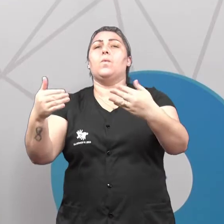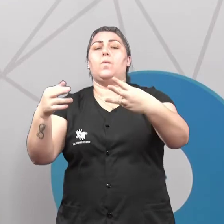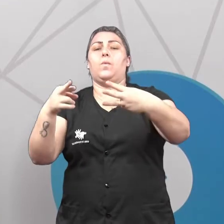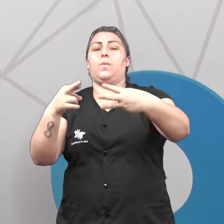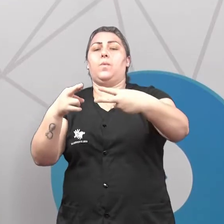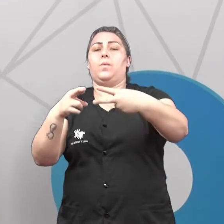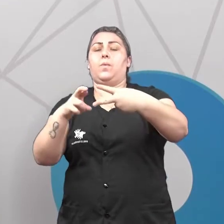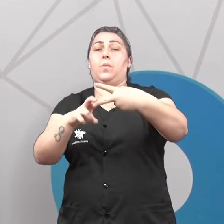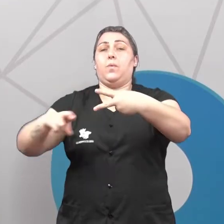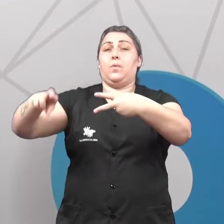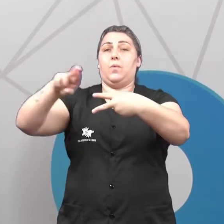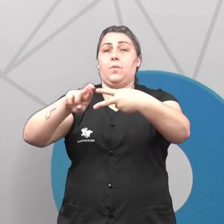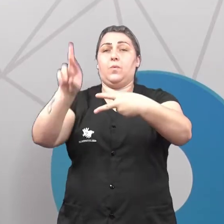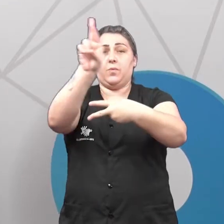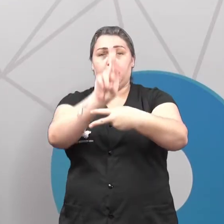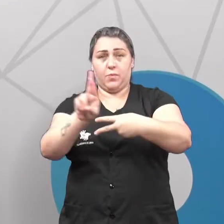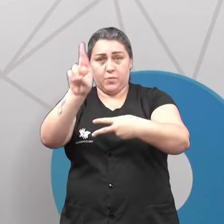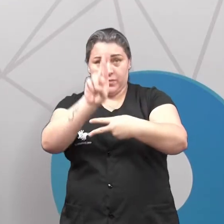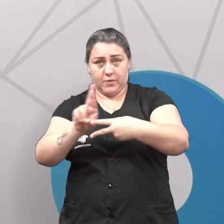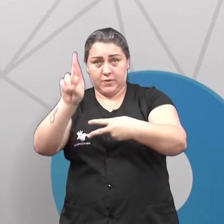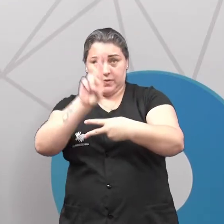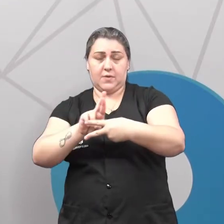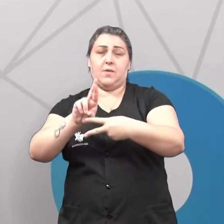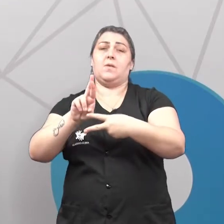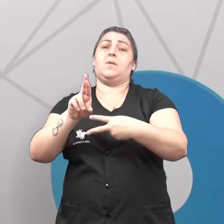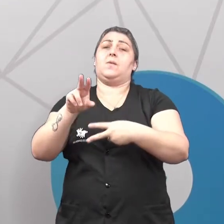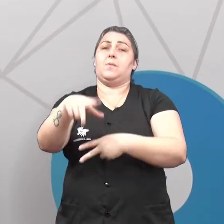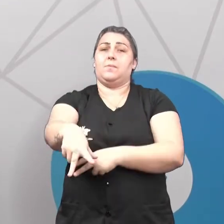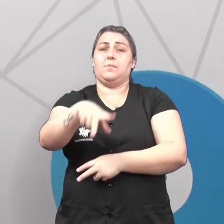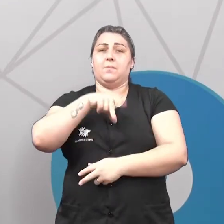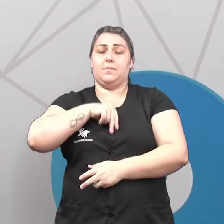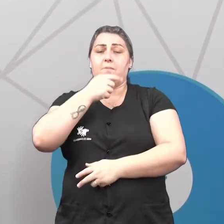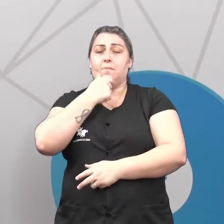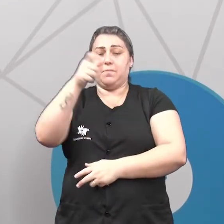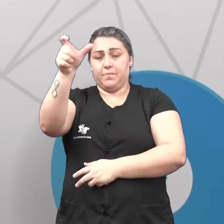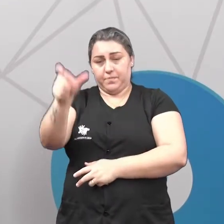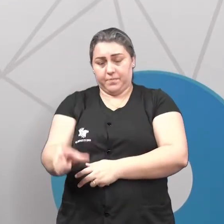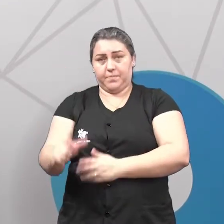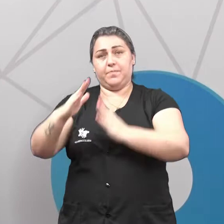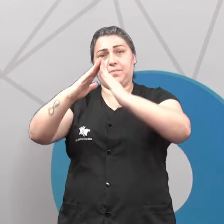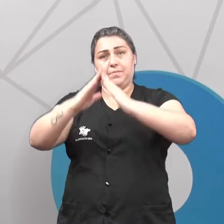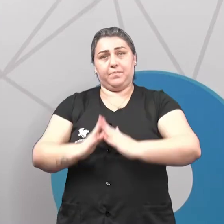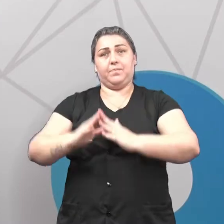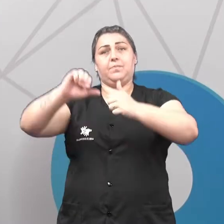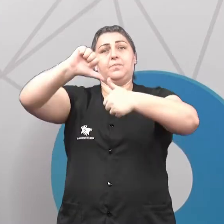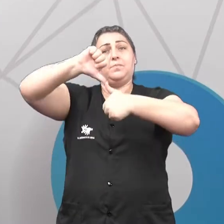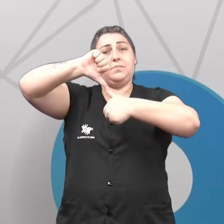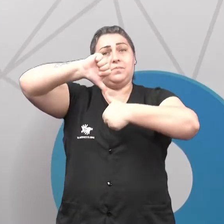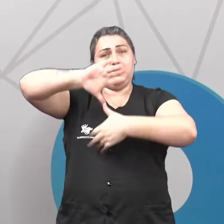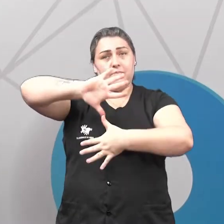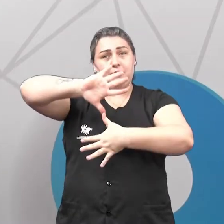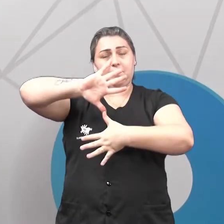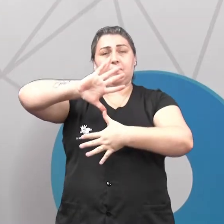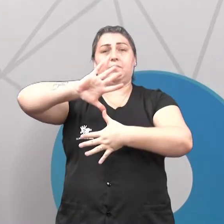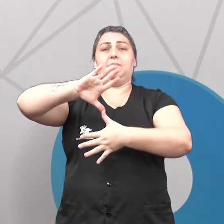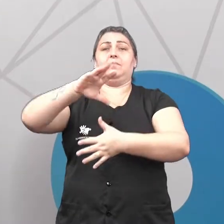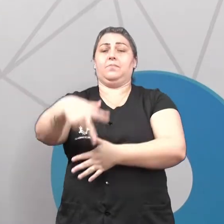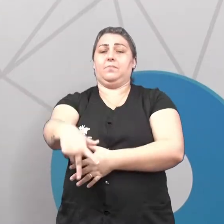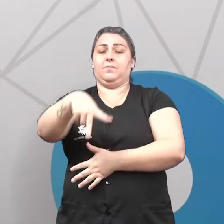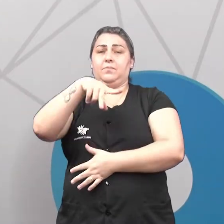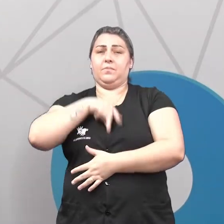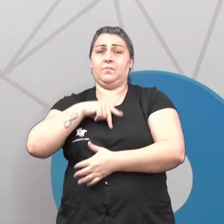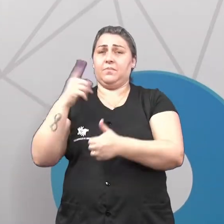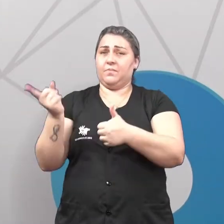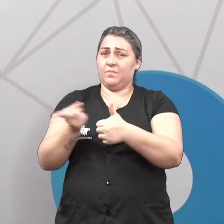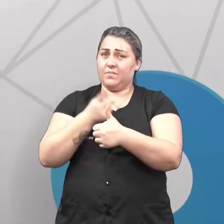recursos utilizados por eles, os portugueses, nesta colônia na América Portuguesa? No primeiro